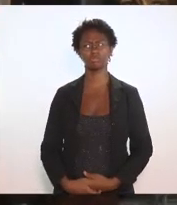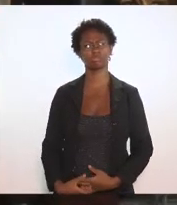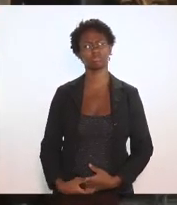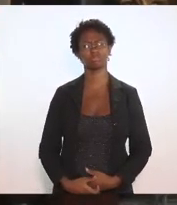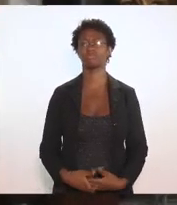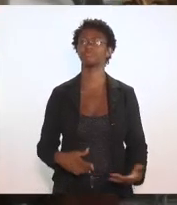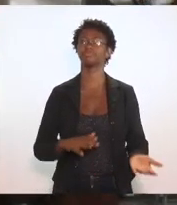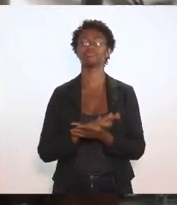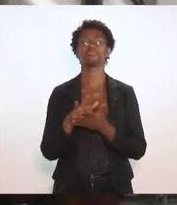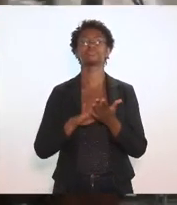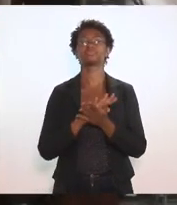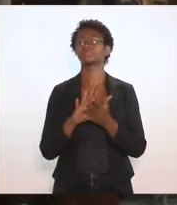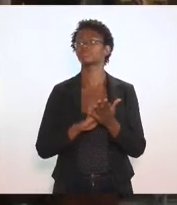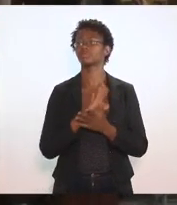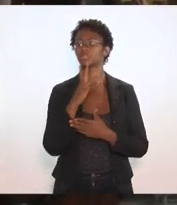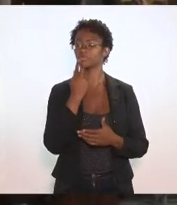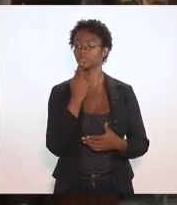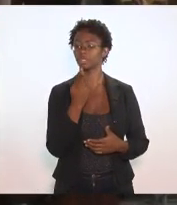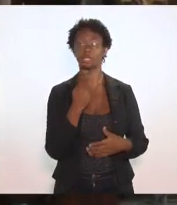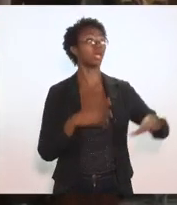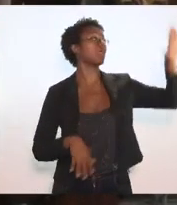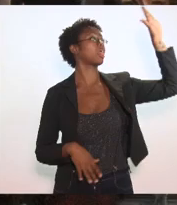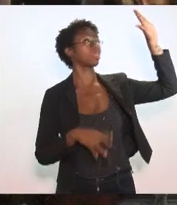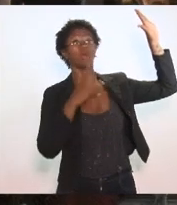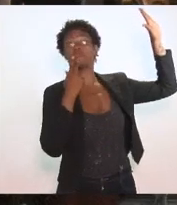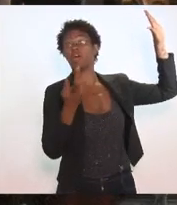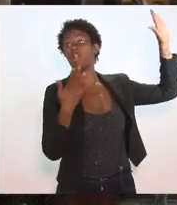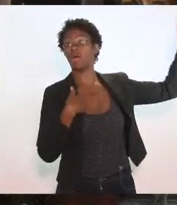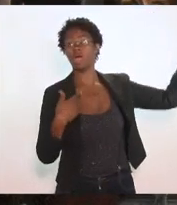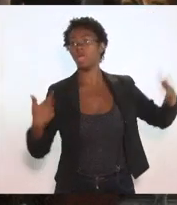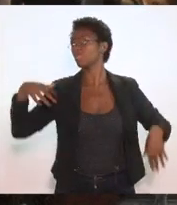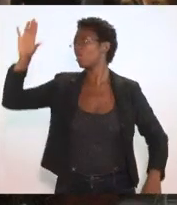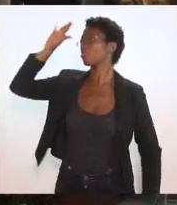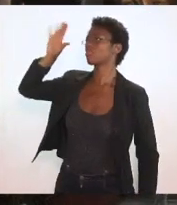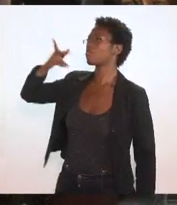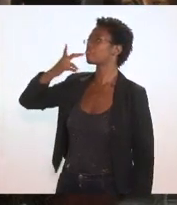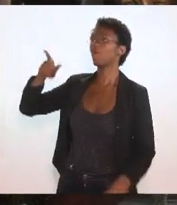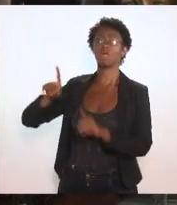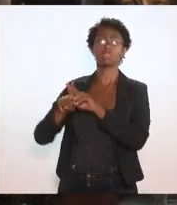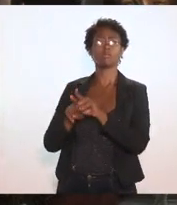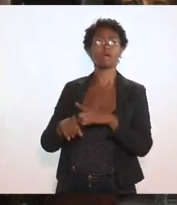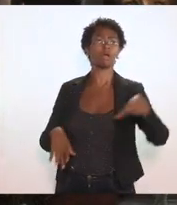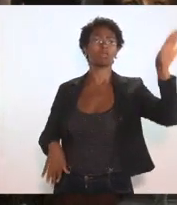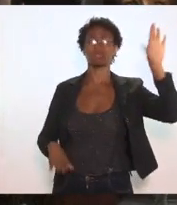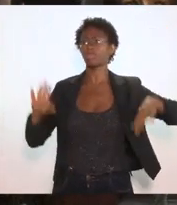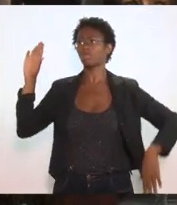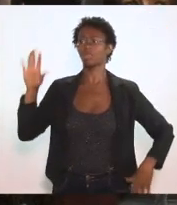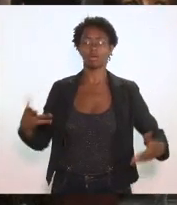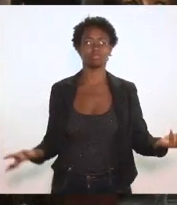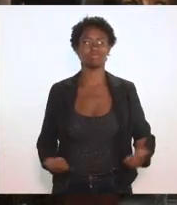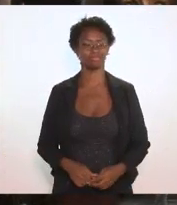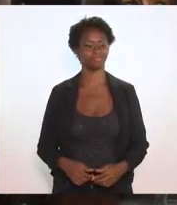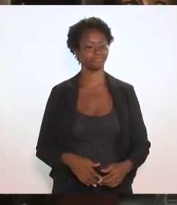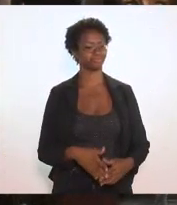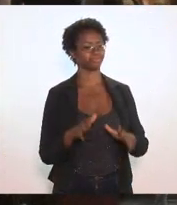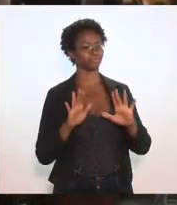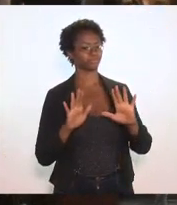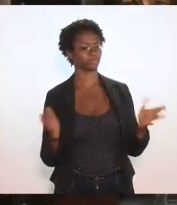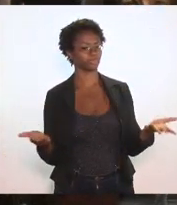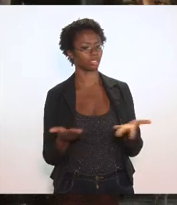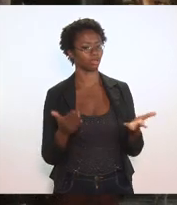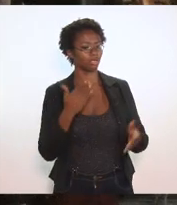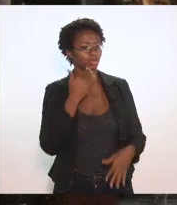Nada mais a tratar. Para declarar, presidente. Eu fico para declarar também. Vossa Excelência, enfermeira, agora pede